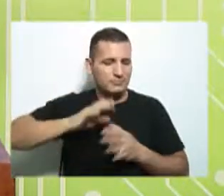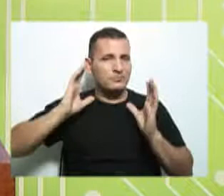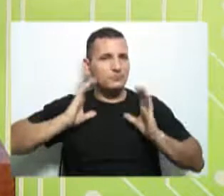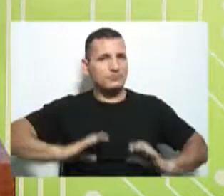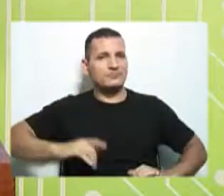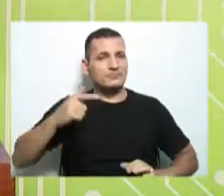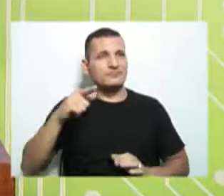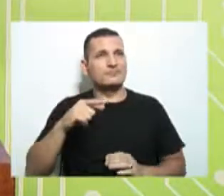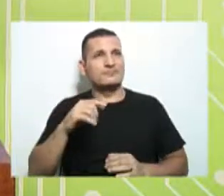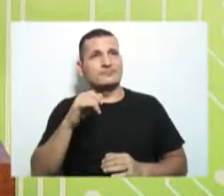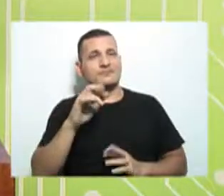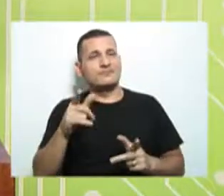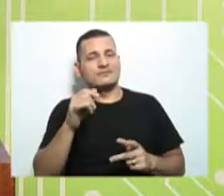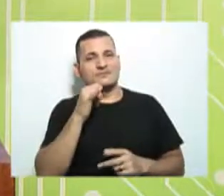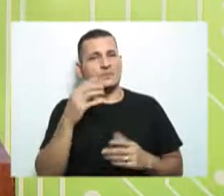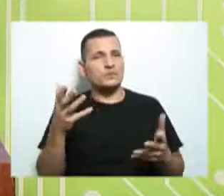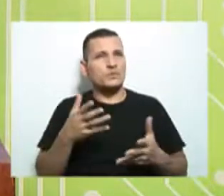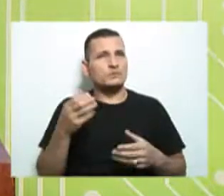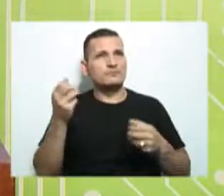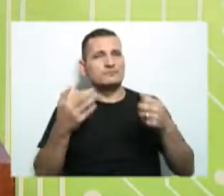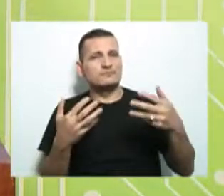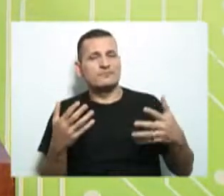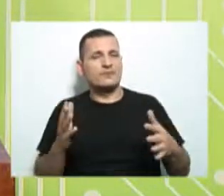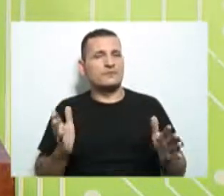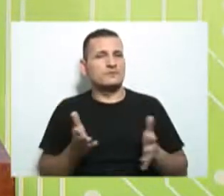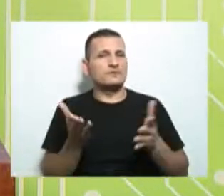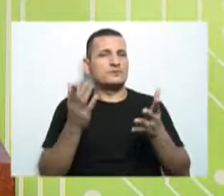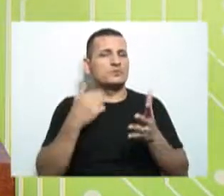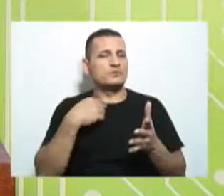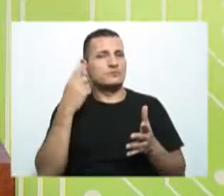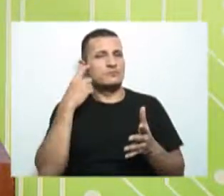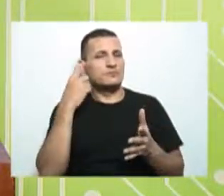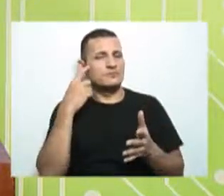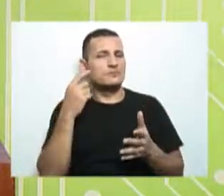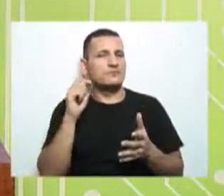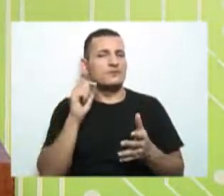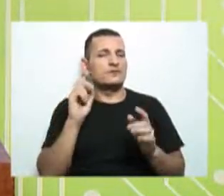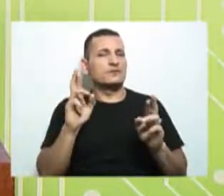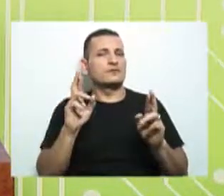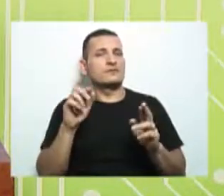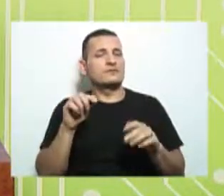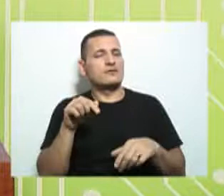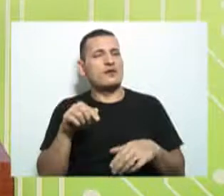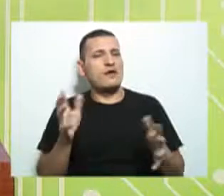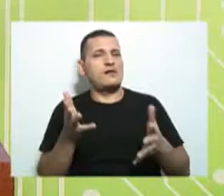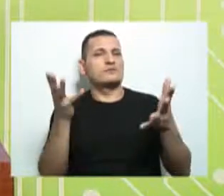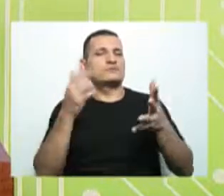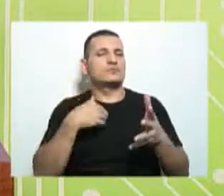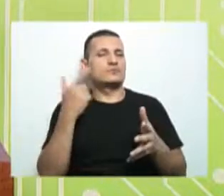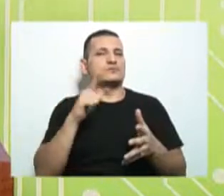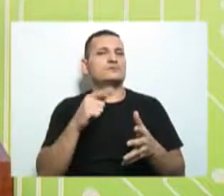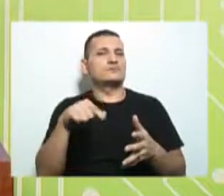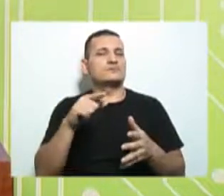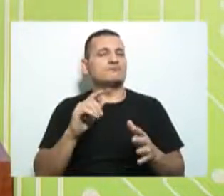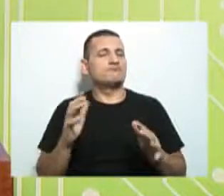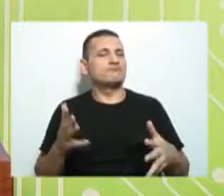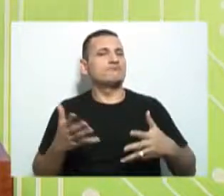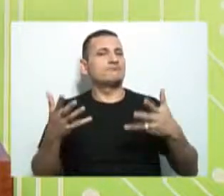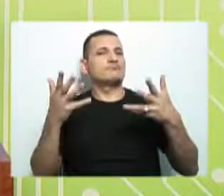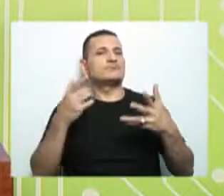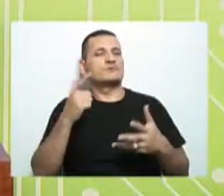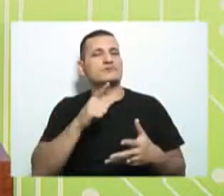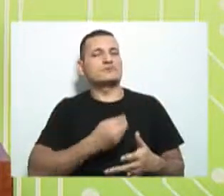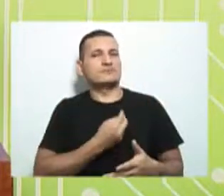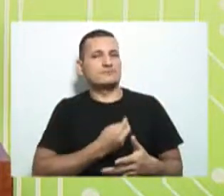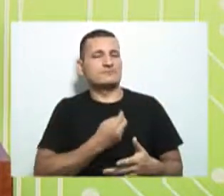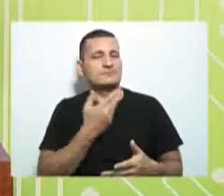hoje nós vamos falar sobre motivação aqui, gente, e eu espero que nessa nossa aula eu consiga dar estímulos para que você se motive, para que você realmente consiga viver uma